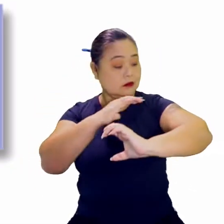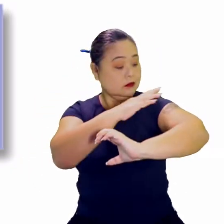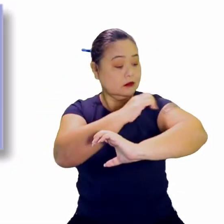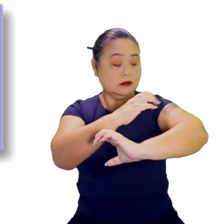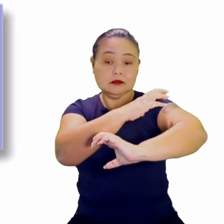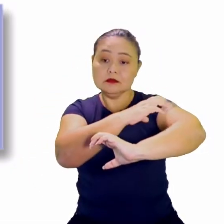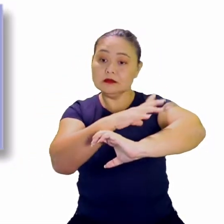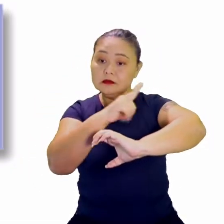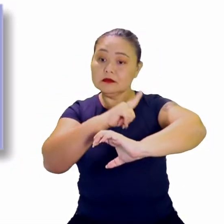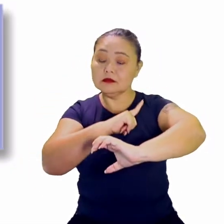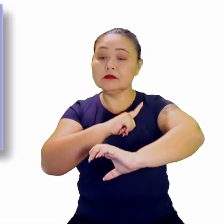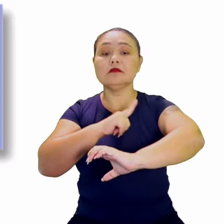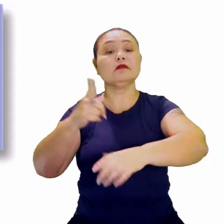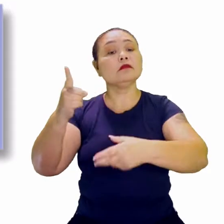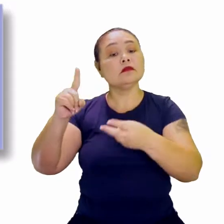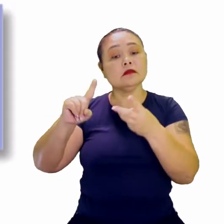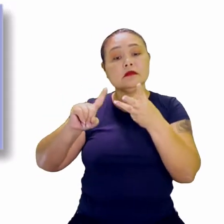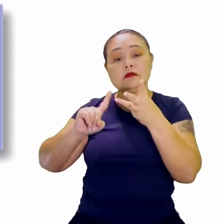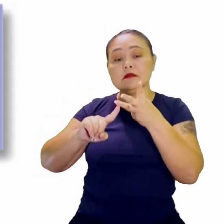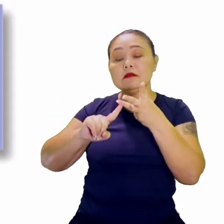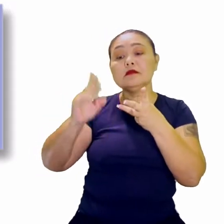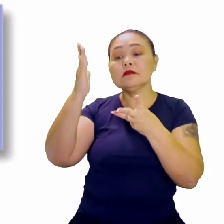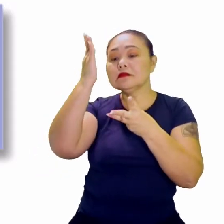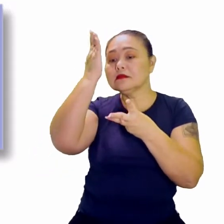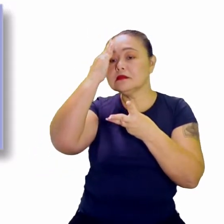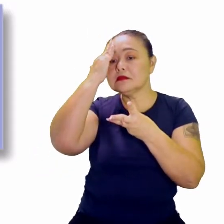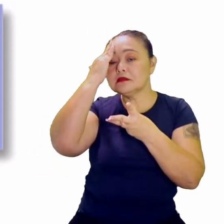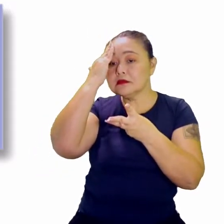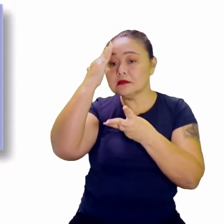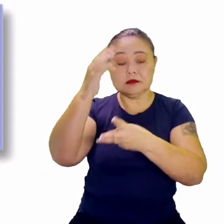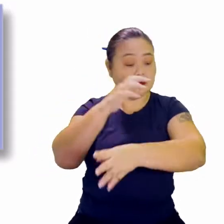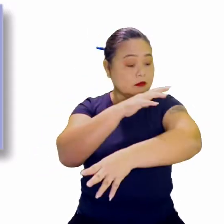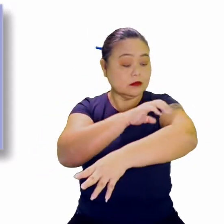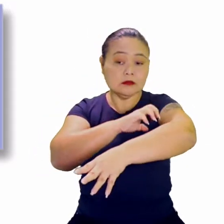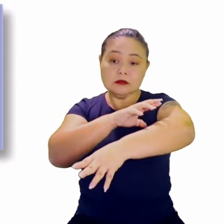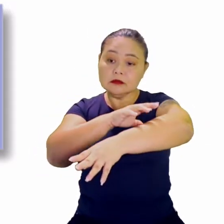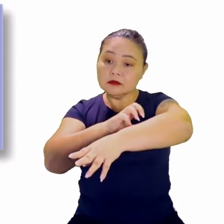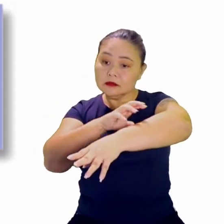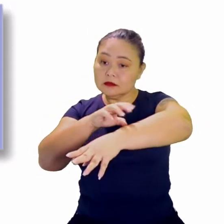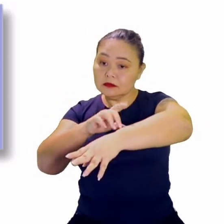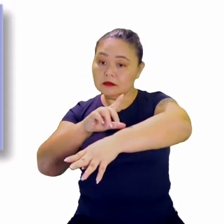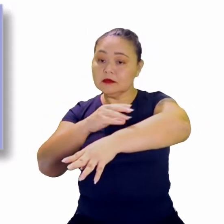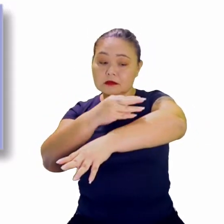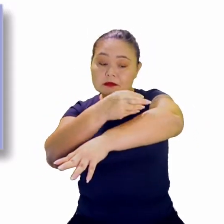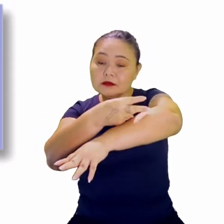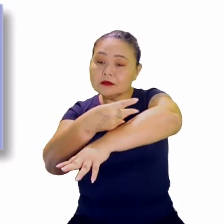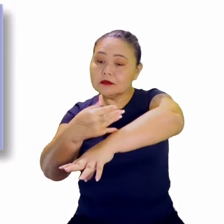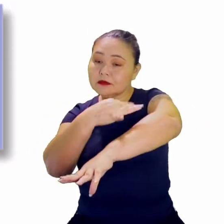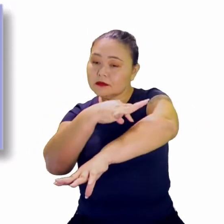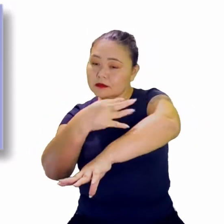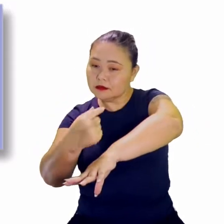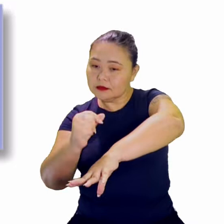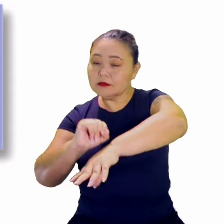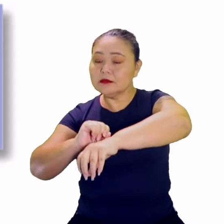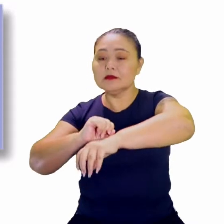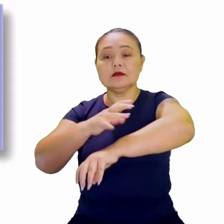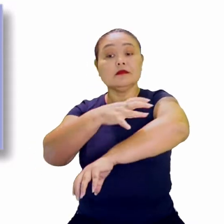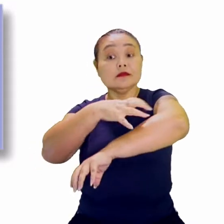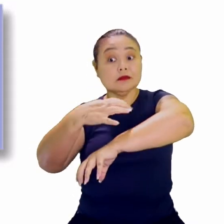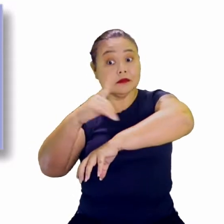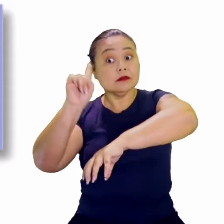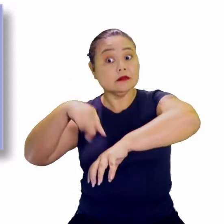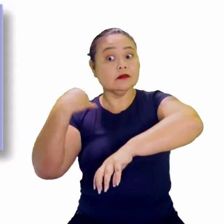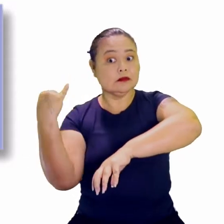fibras musculares. E aí nós vamos entender que a fibra muscular, e eu vou querer que você anote aí, ela é